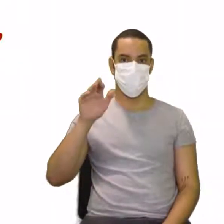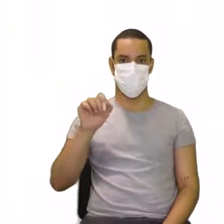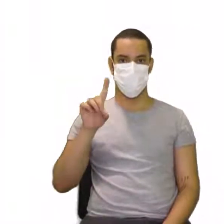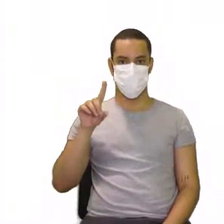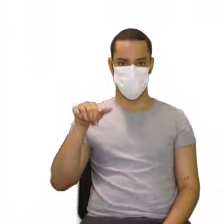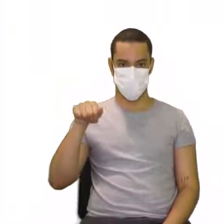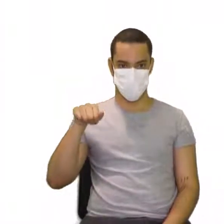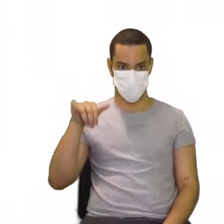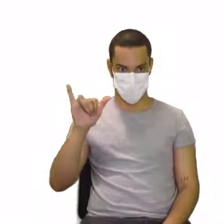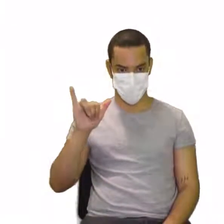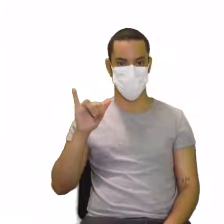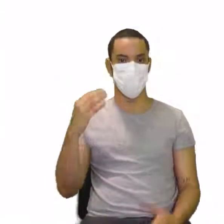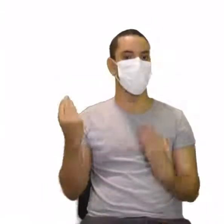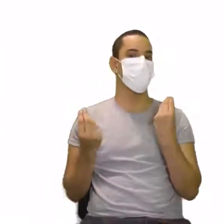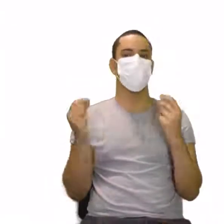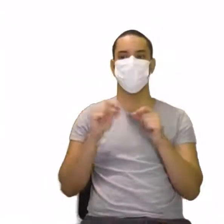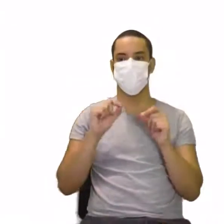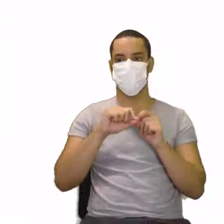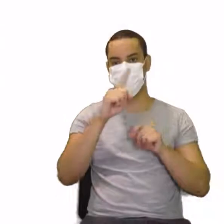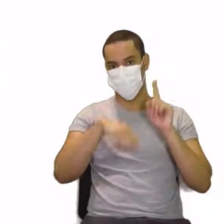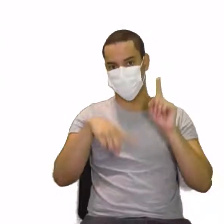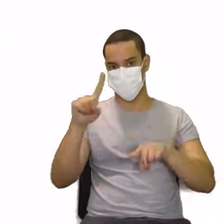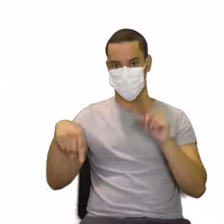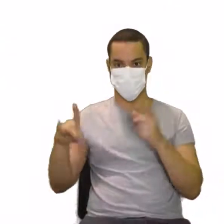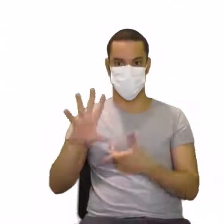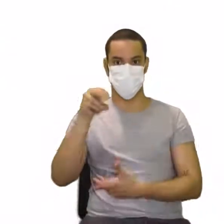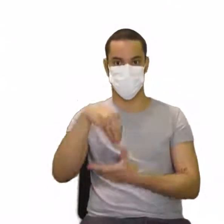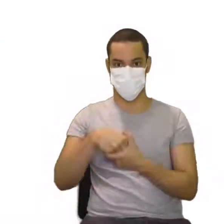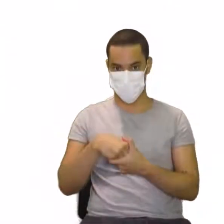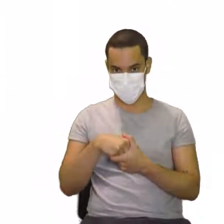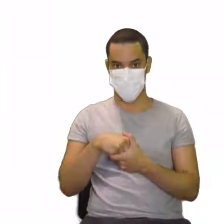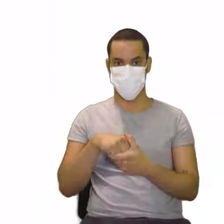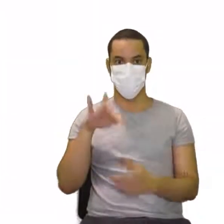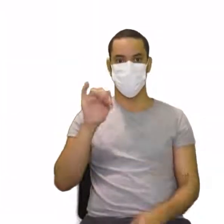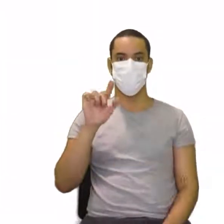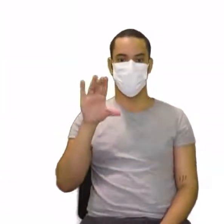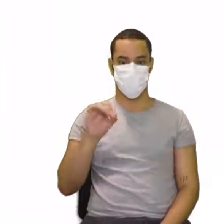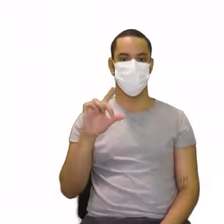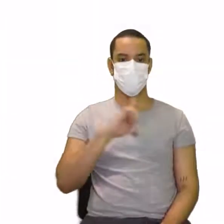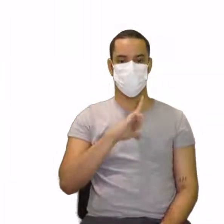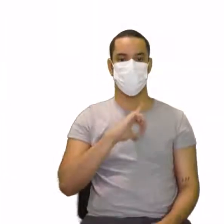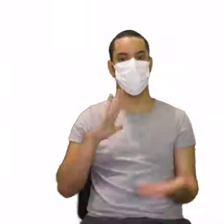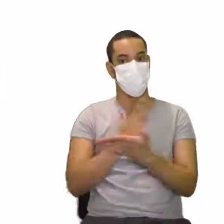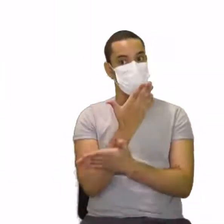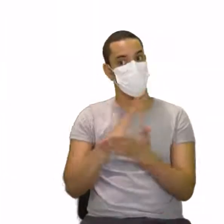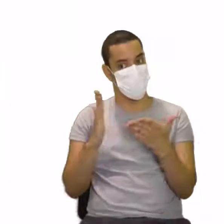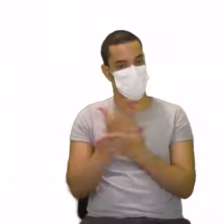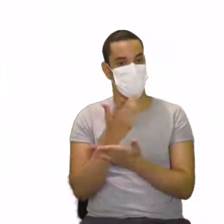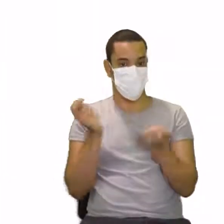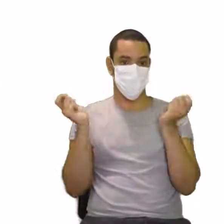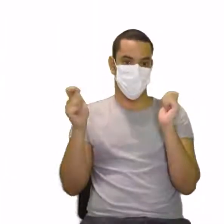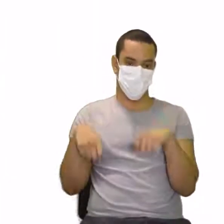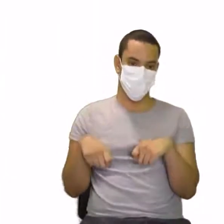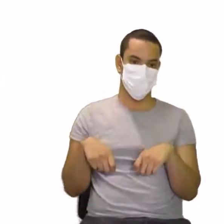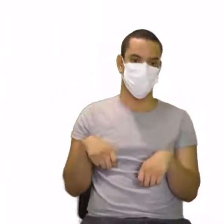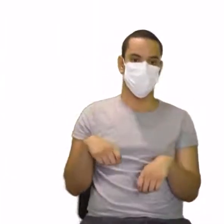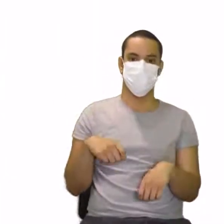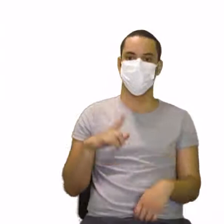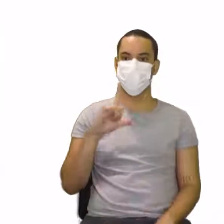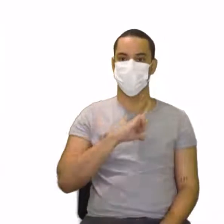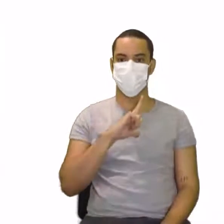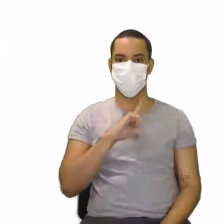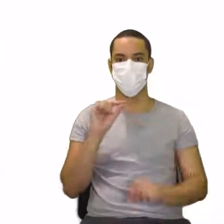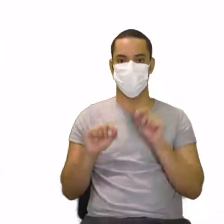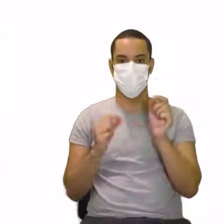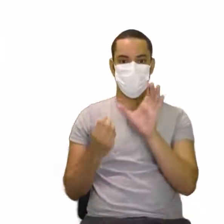E como é que a gente causa a variação do fluxo, pessoal? Nós temos algumas condições. Ou a gente pega a fonte aqui,